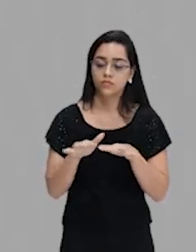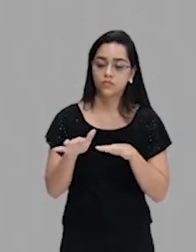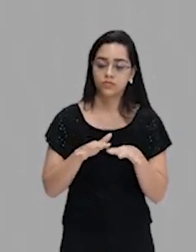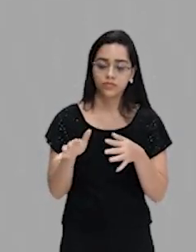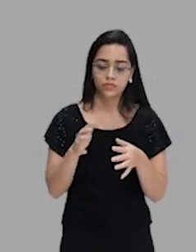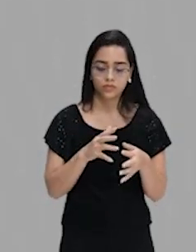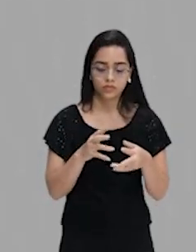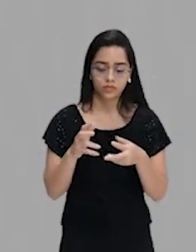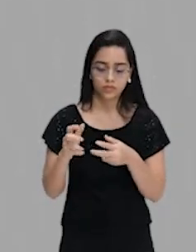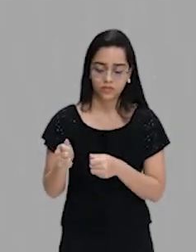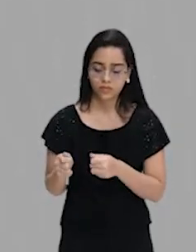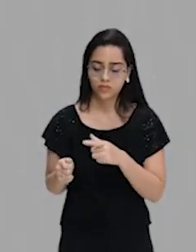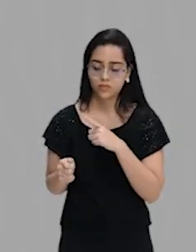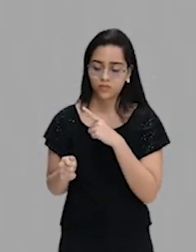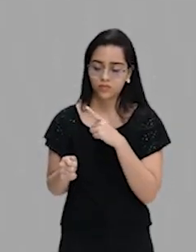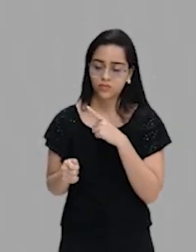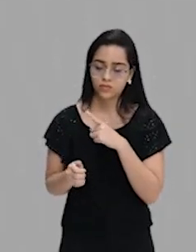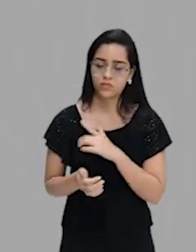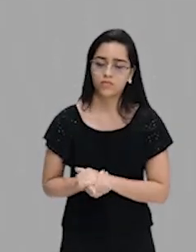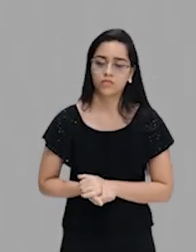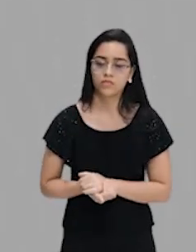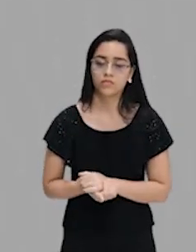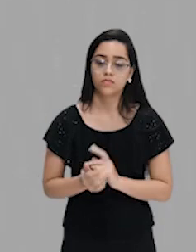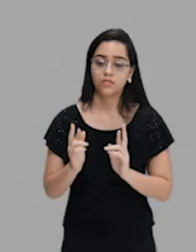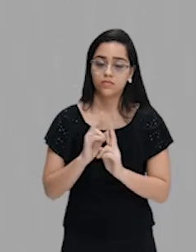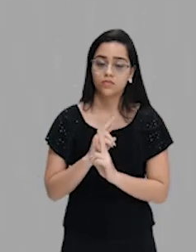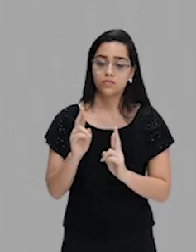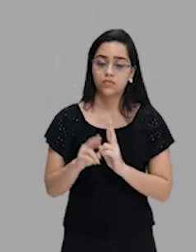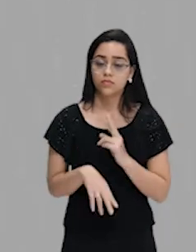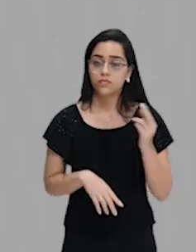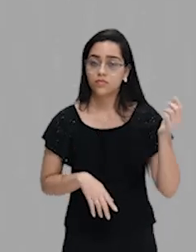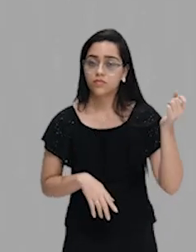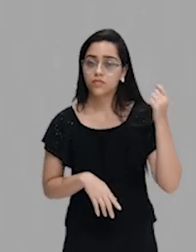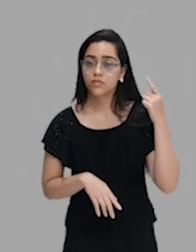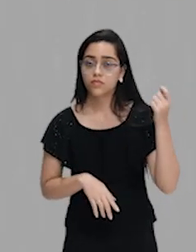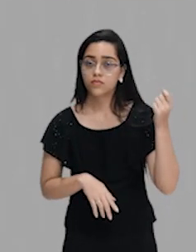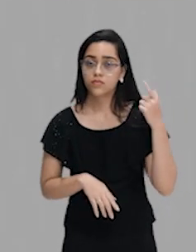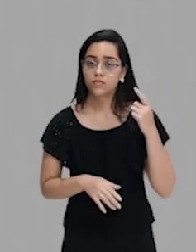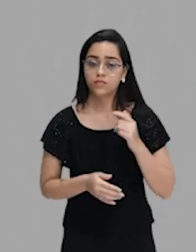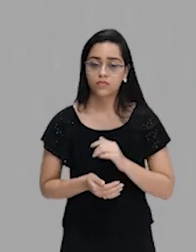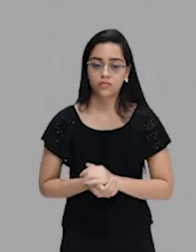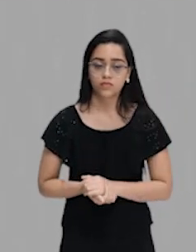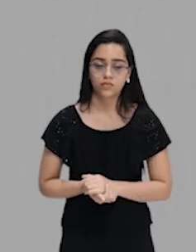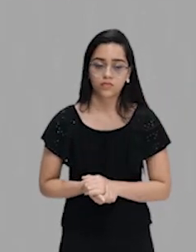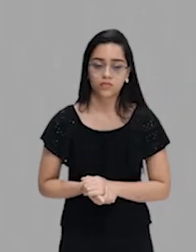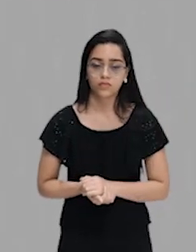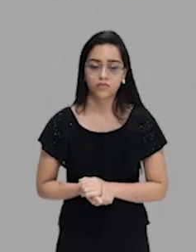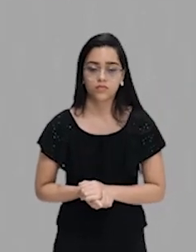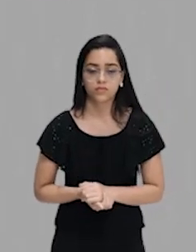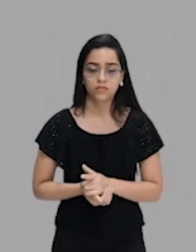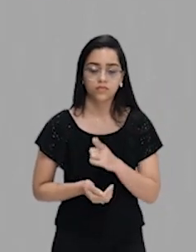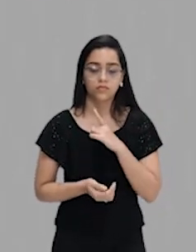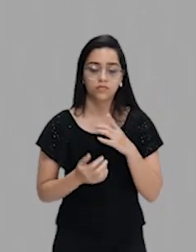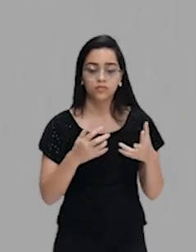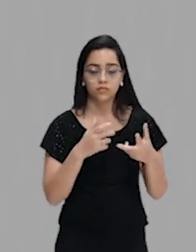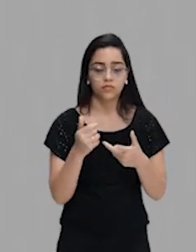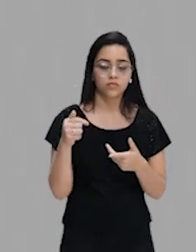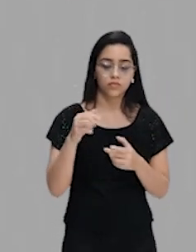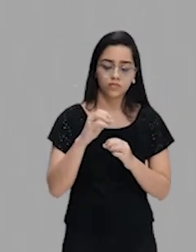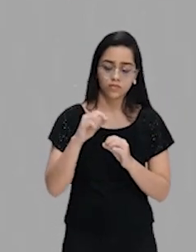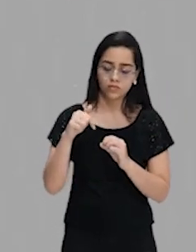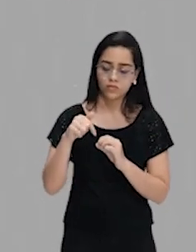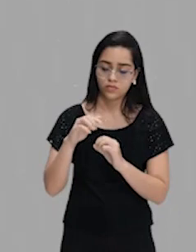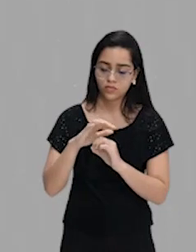da Terra, né, o movimento de rotação da Terra, e isso em relação ao Sol. Ok? Então a Terra, como ela é